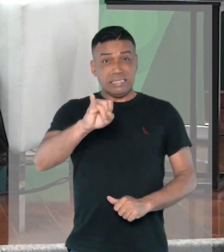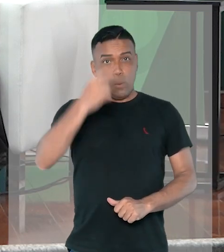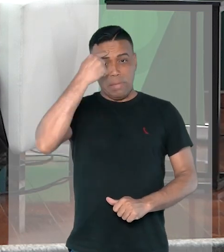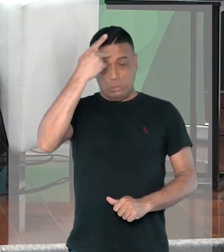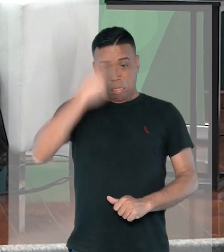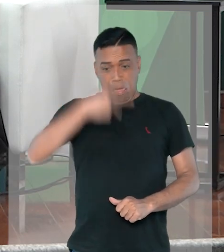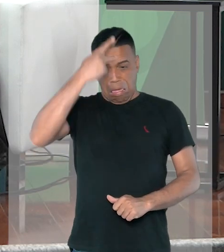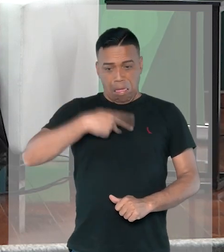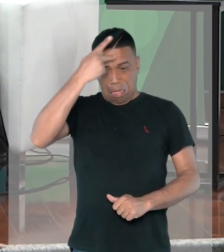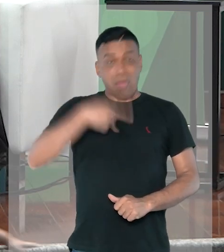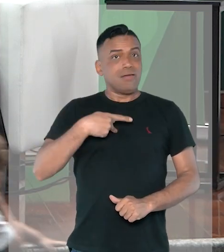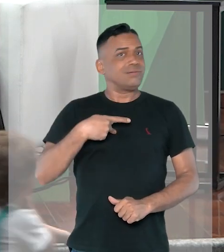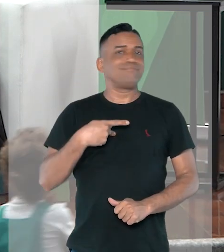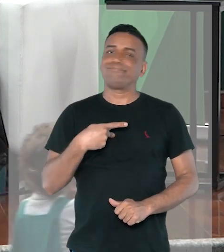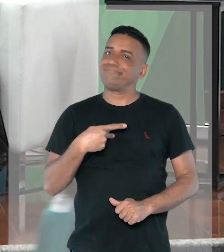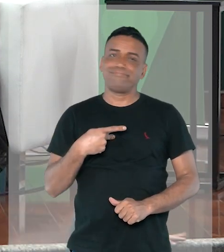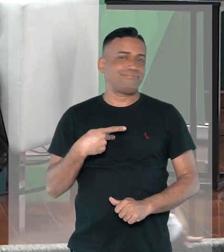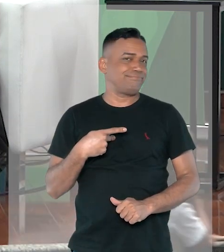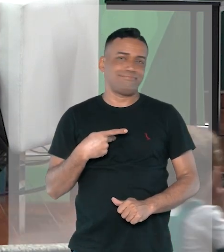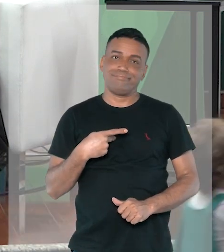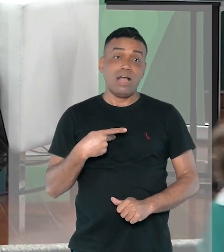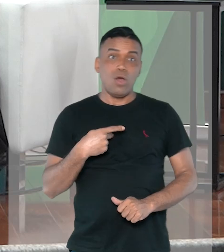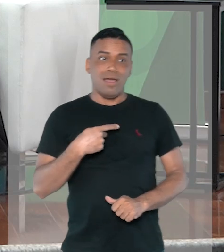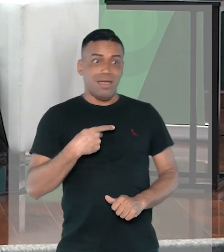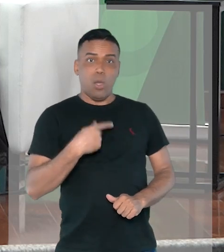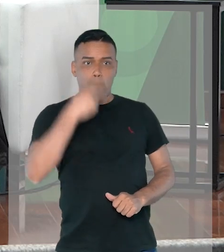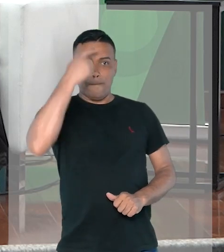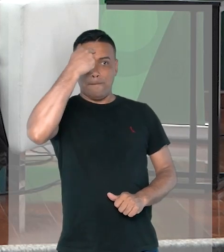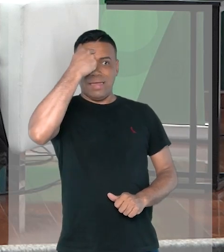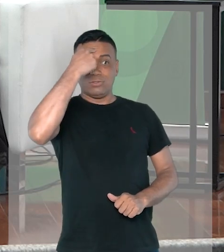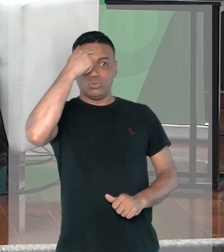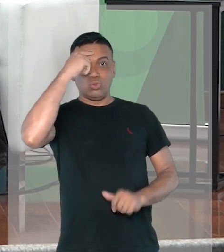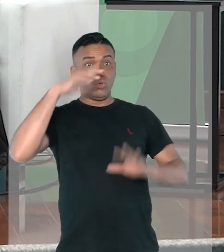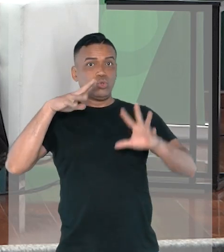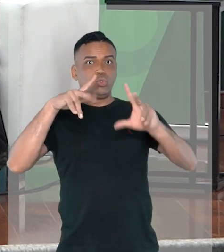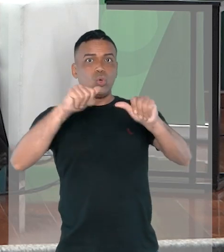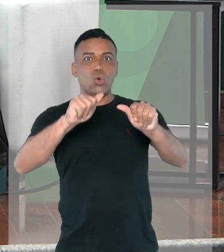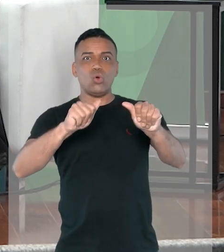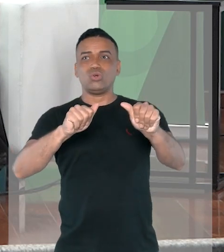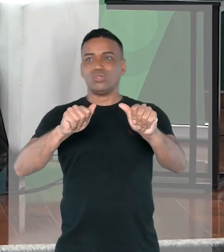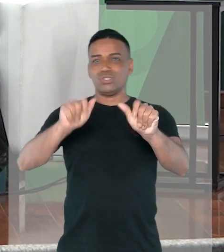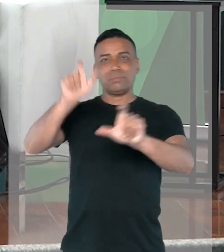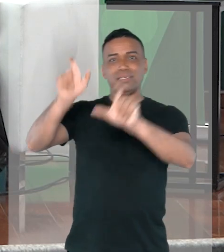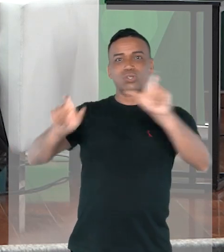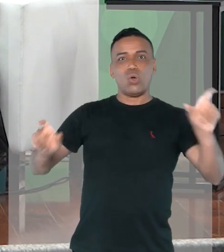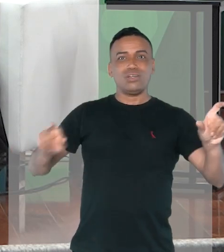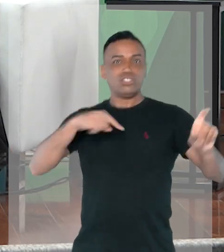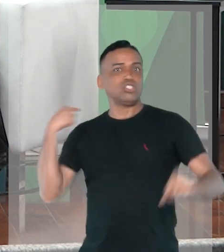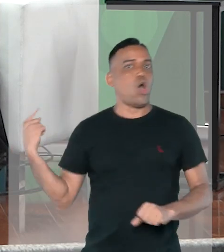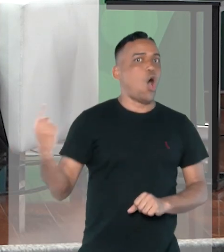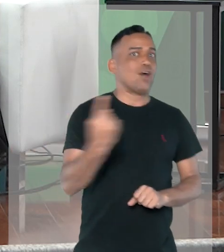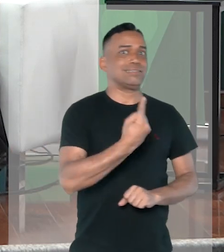pensamento pequeno, egóico. Mas quando eu saio de mim, quando eu saio da primeira pessoa do singular e vou para a primeira pessoa do plural, eu